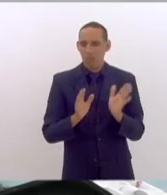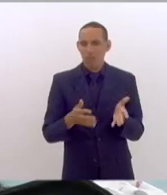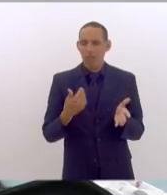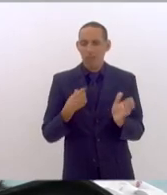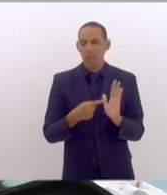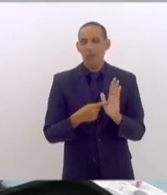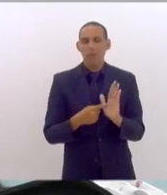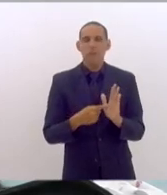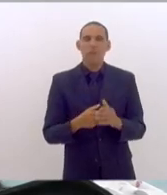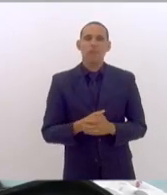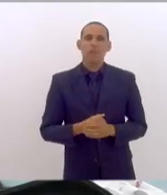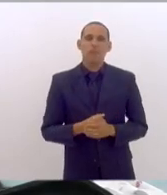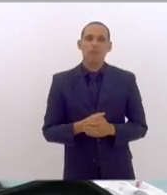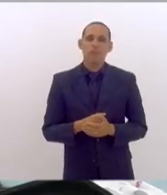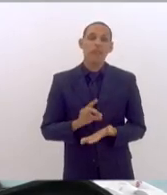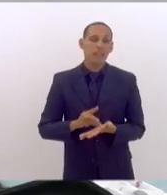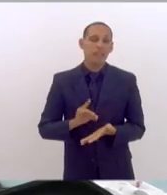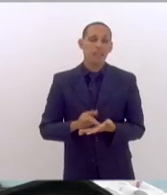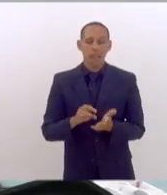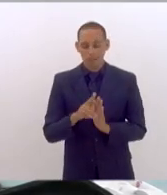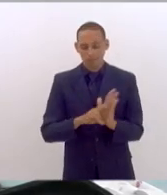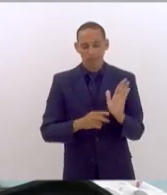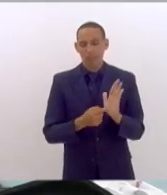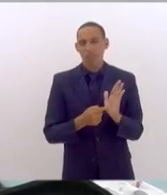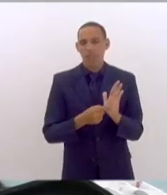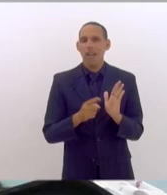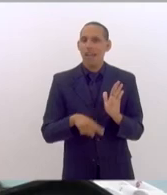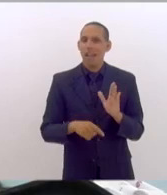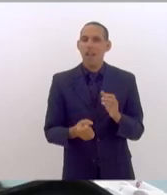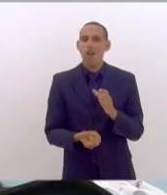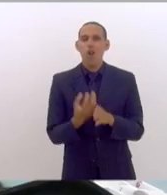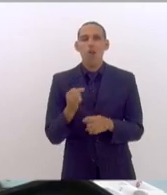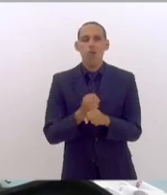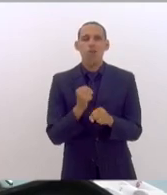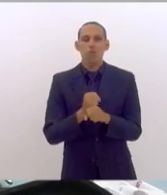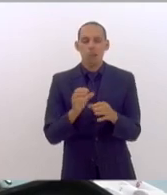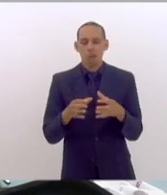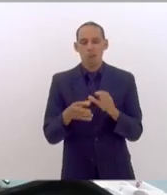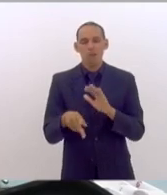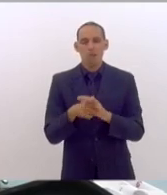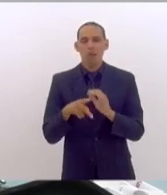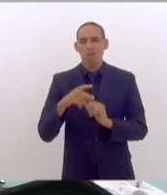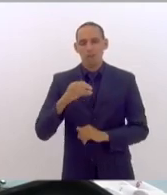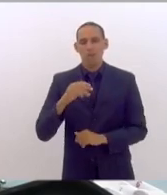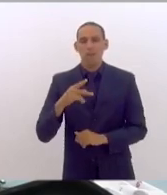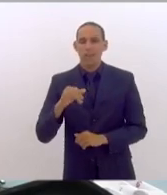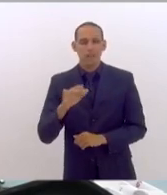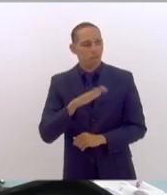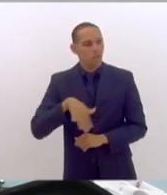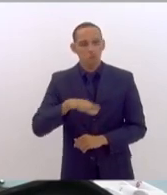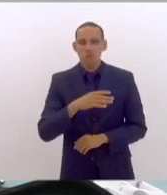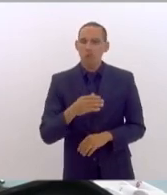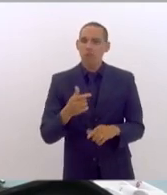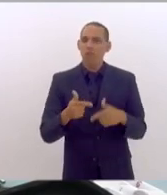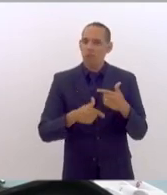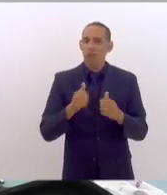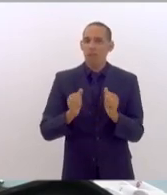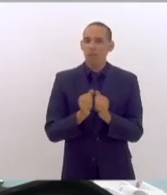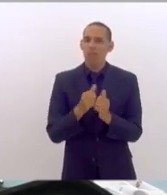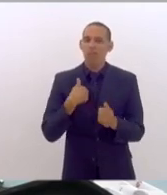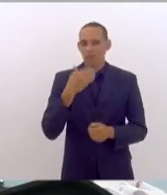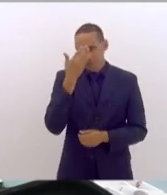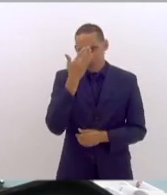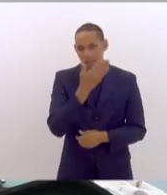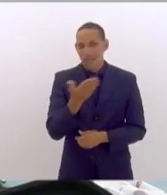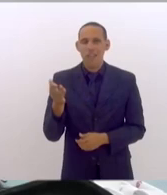aqui de fato o relatório é uma construção coletiva desta CPI nesse sentido agradeço